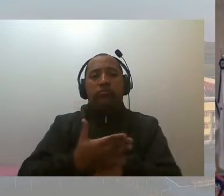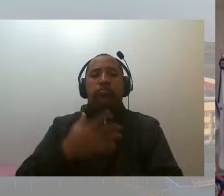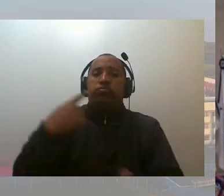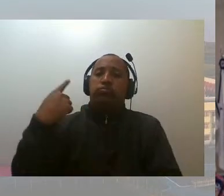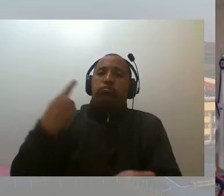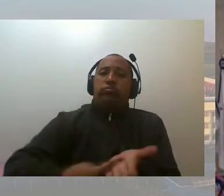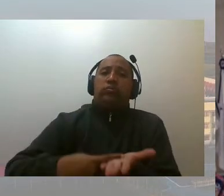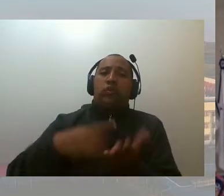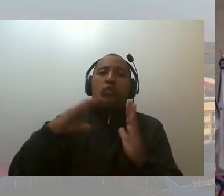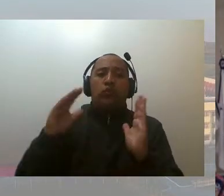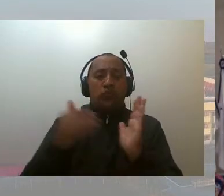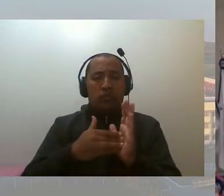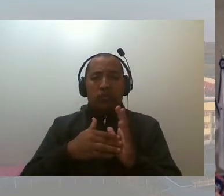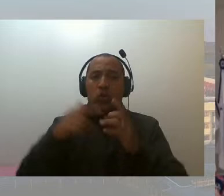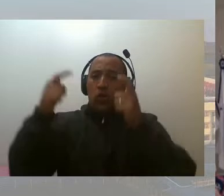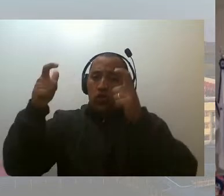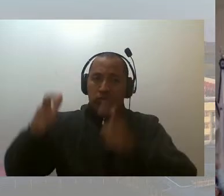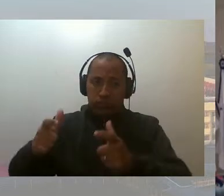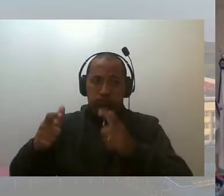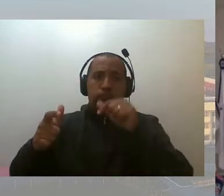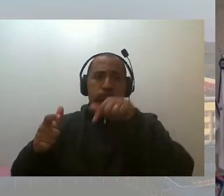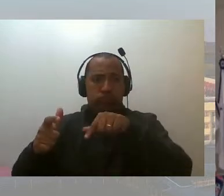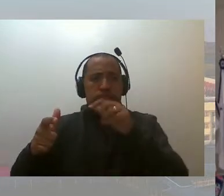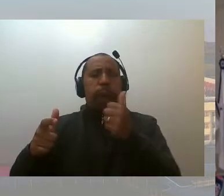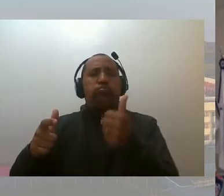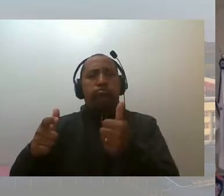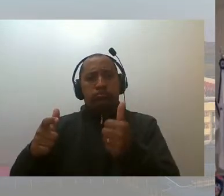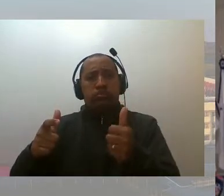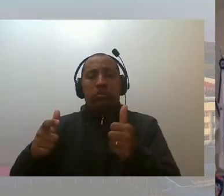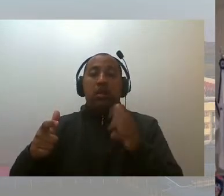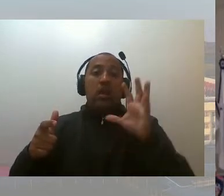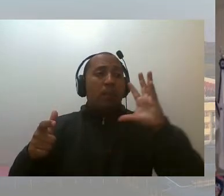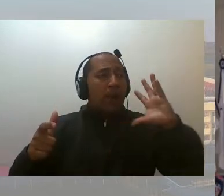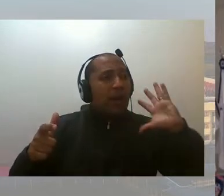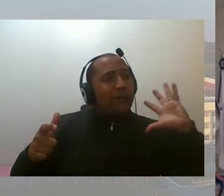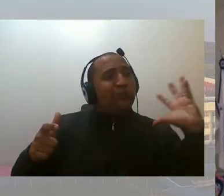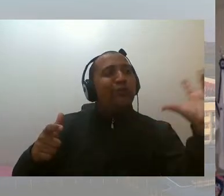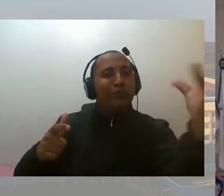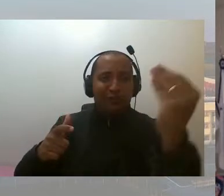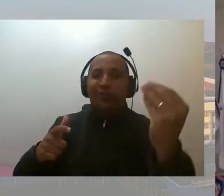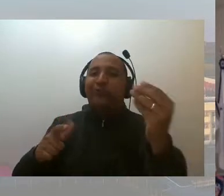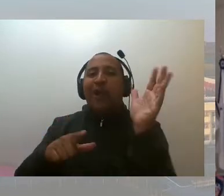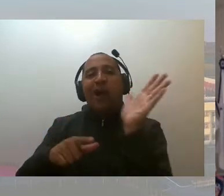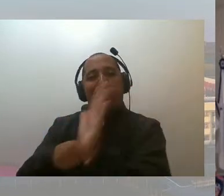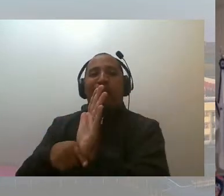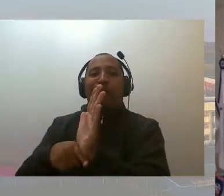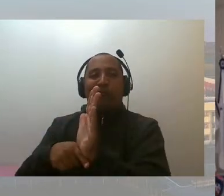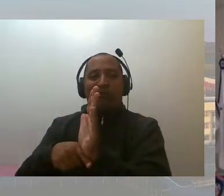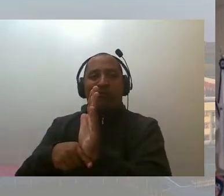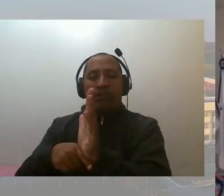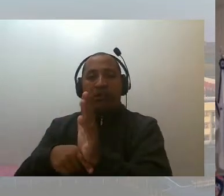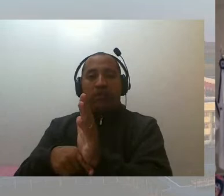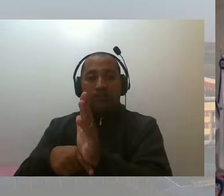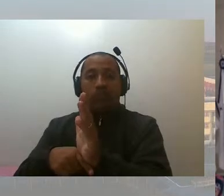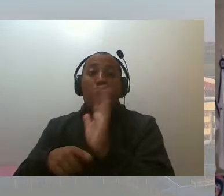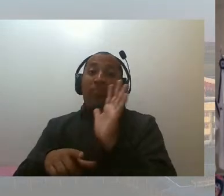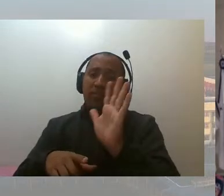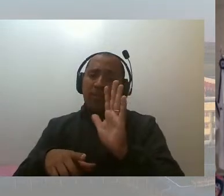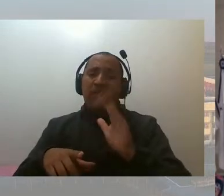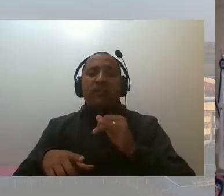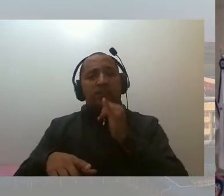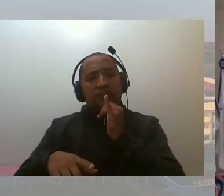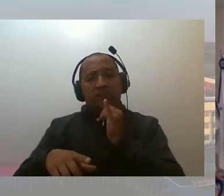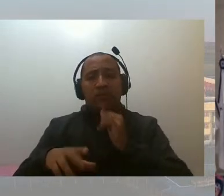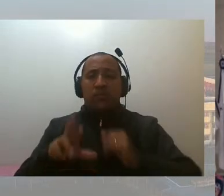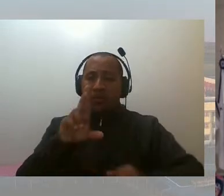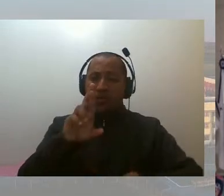é de todos, a sede é a sede, mas é o envolvimento de todos, então, claro que é importante, que o Rogas falou,